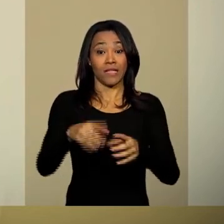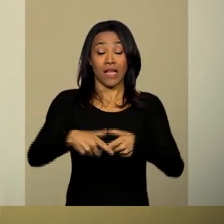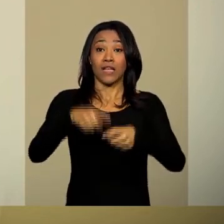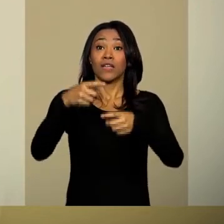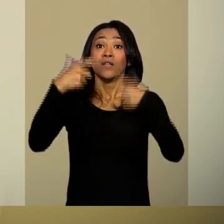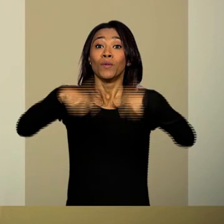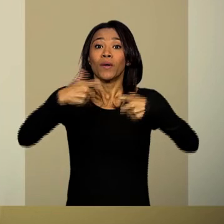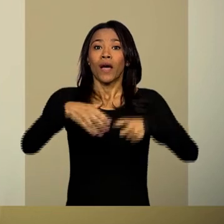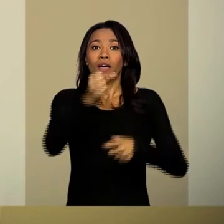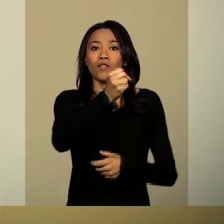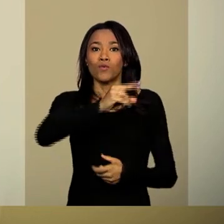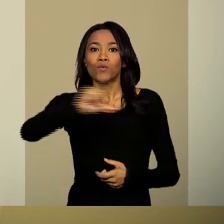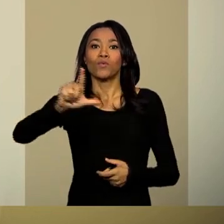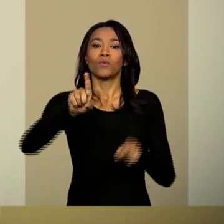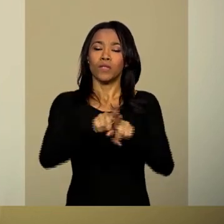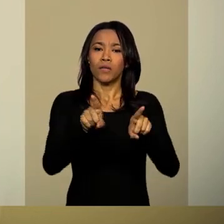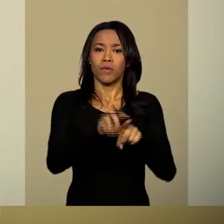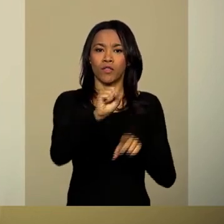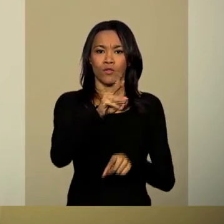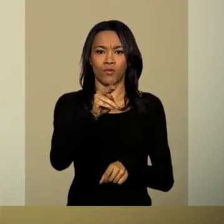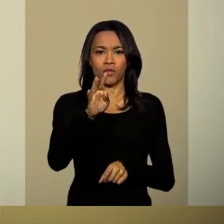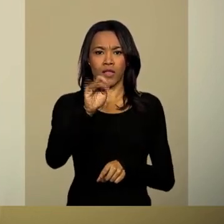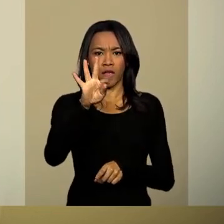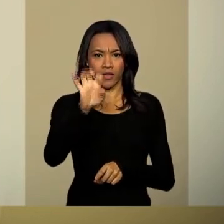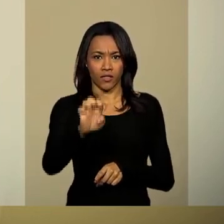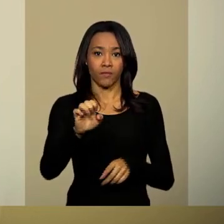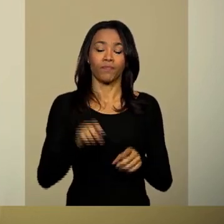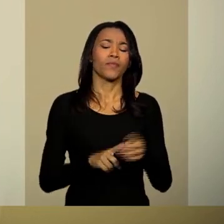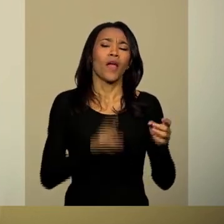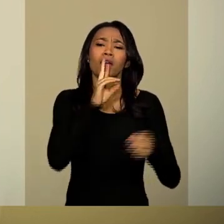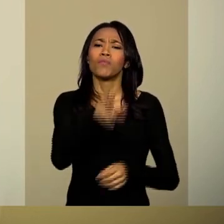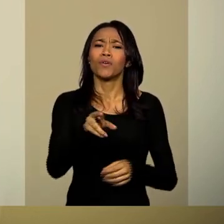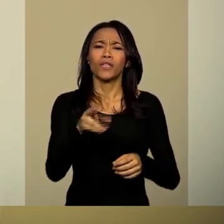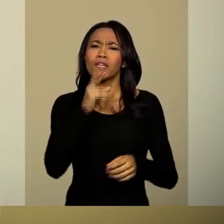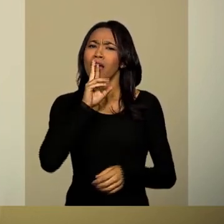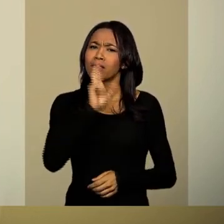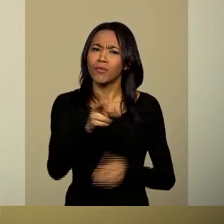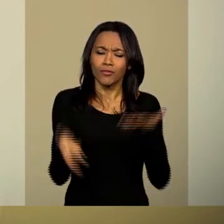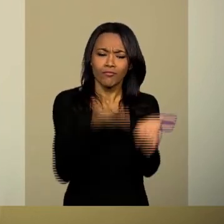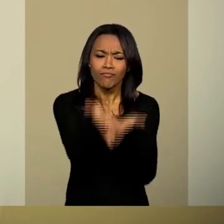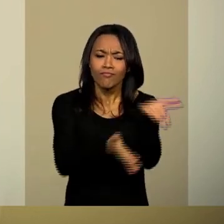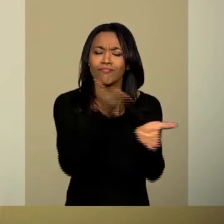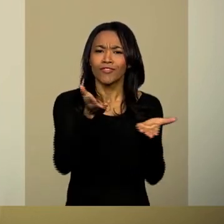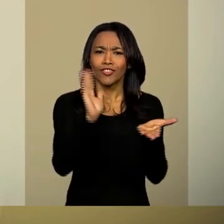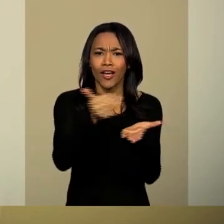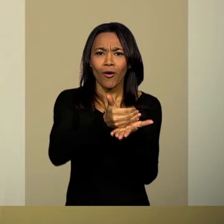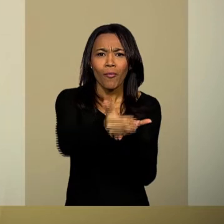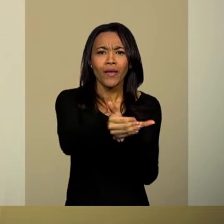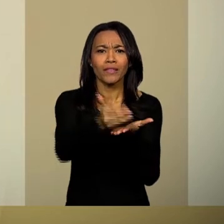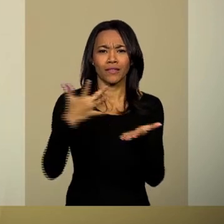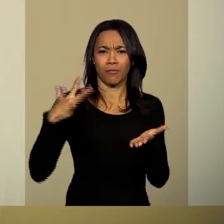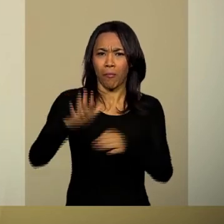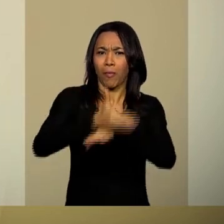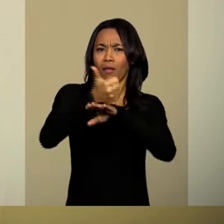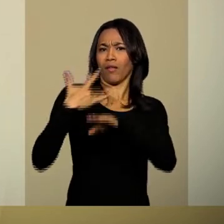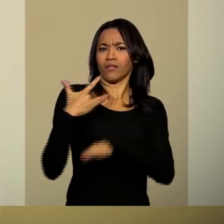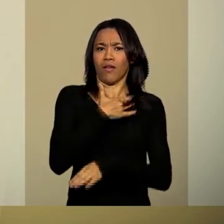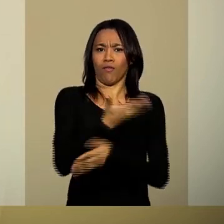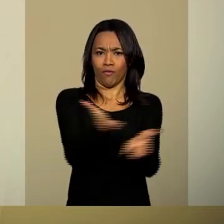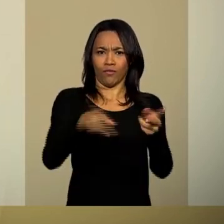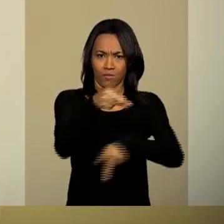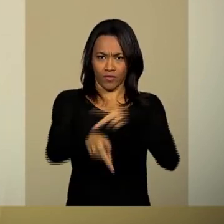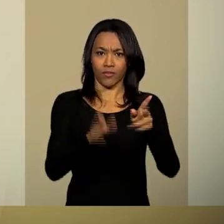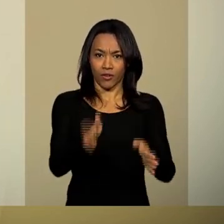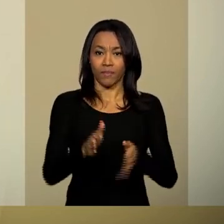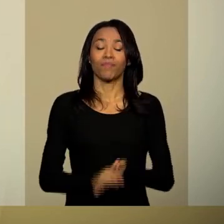regiões Sul e Sudeste do país e os resultados do Mais Médicos no atendimento à população já começam a aparecer presidenta começam